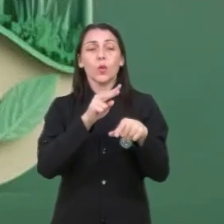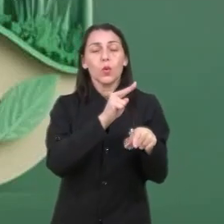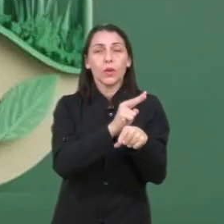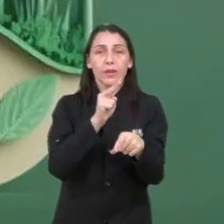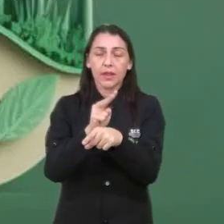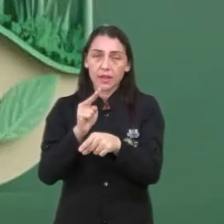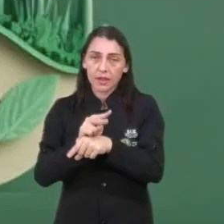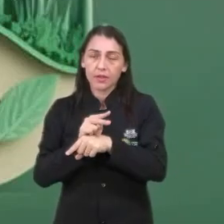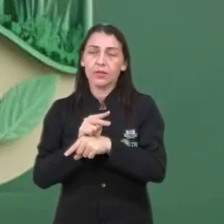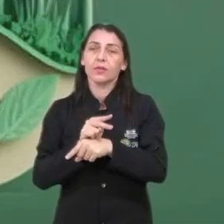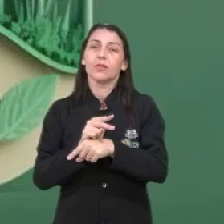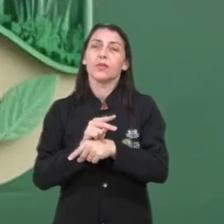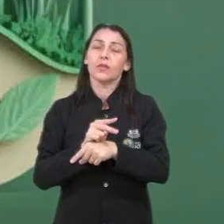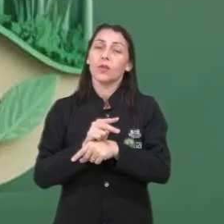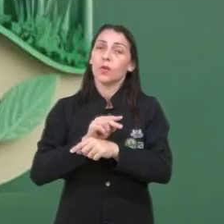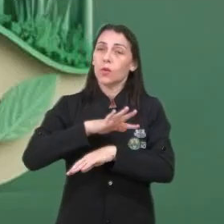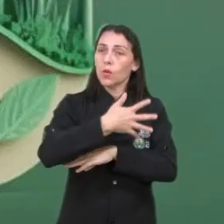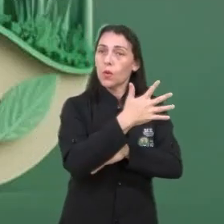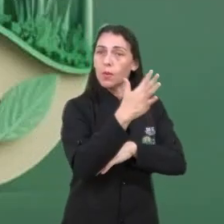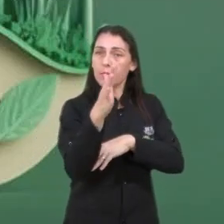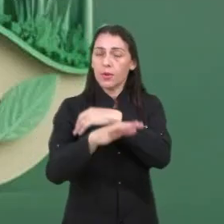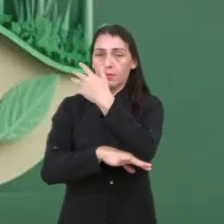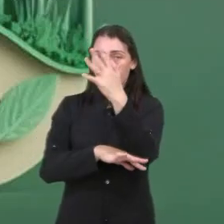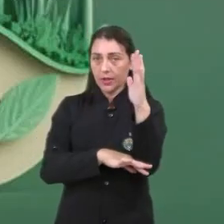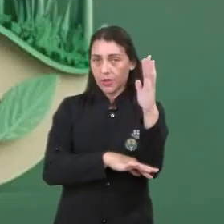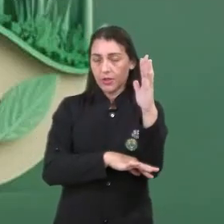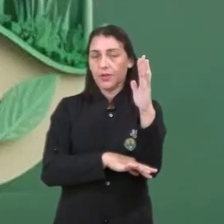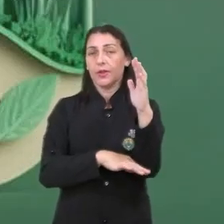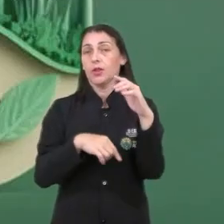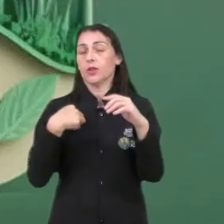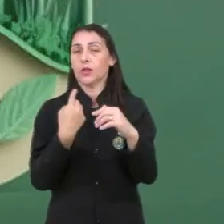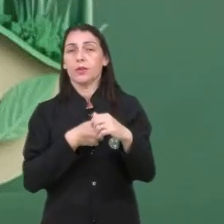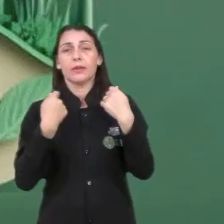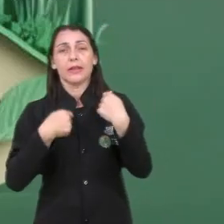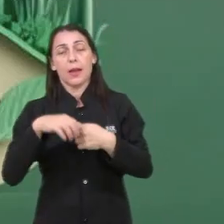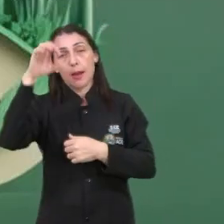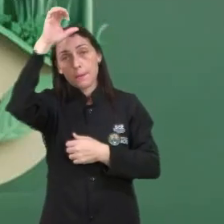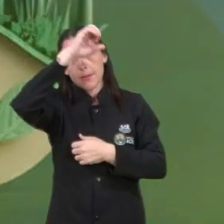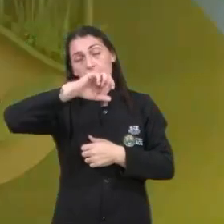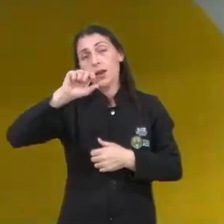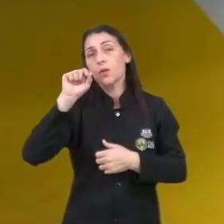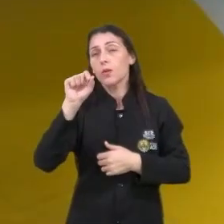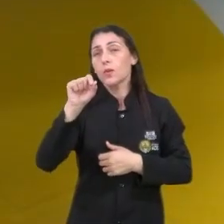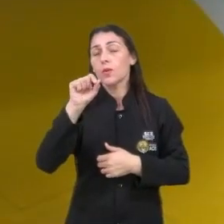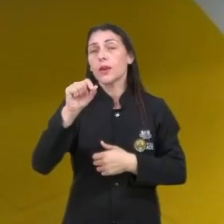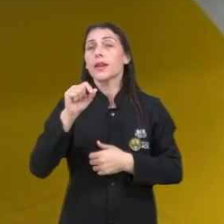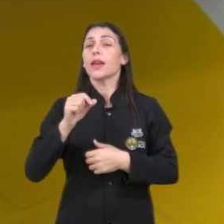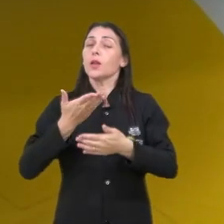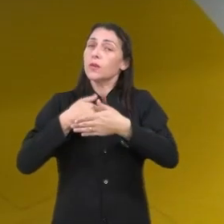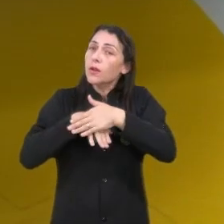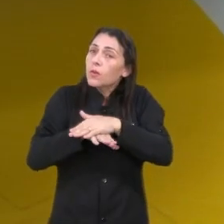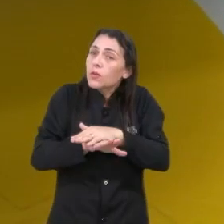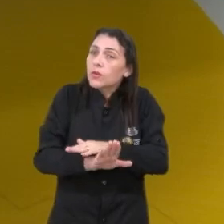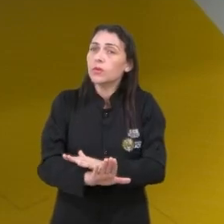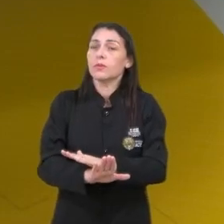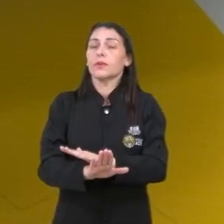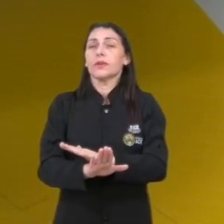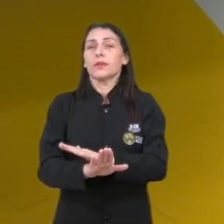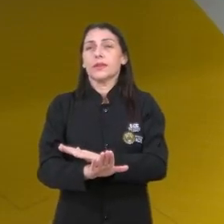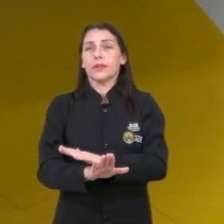os cuidados com o meio ambiente, né? Nós precisamos aprender e nos acostumar